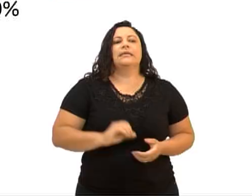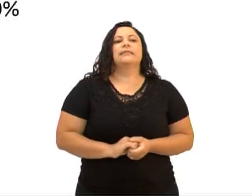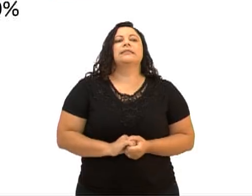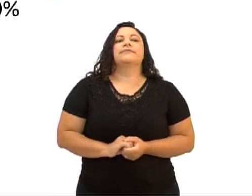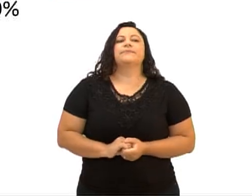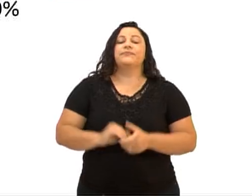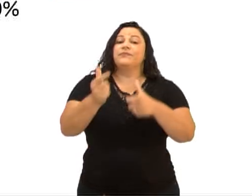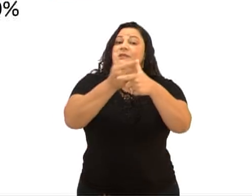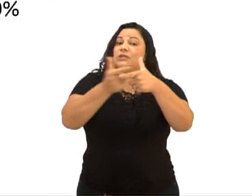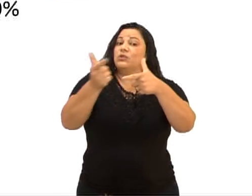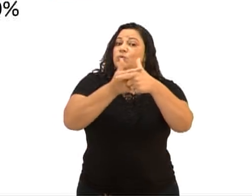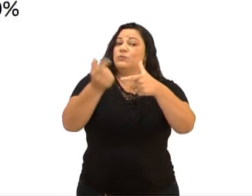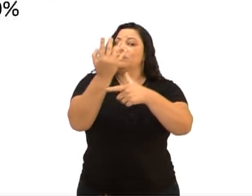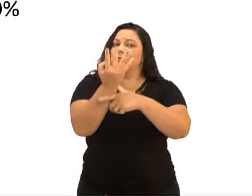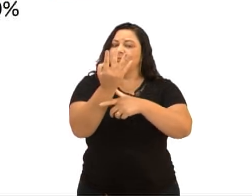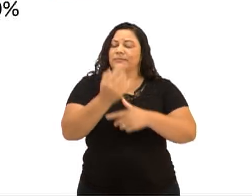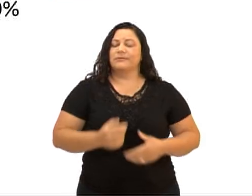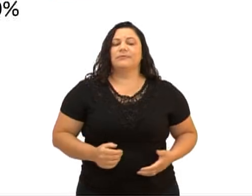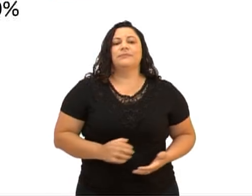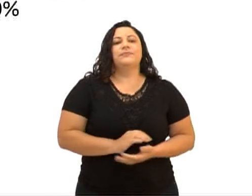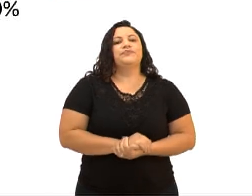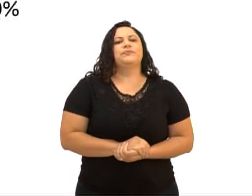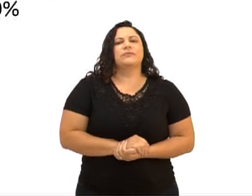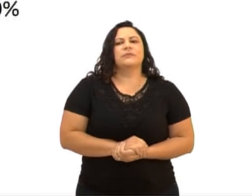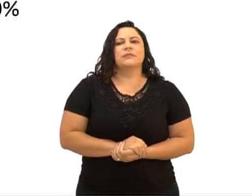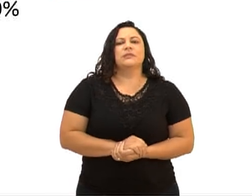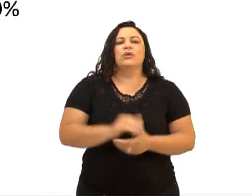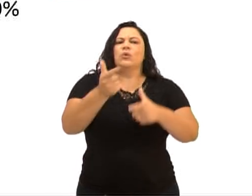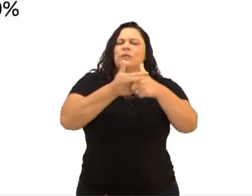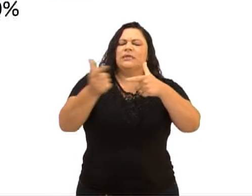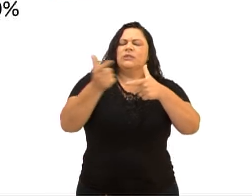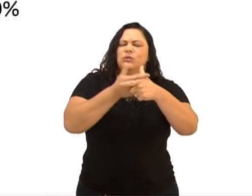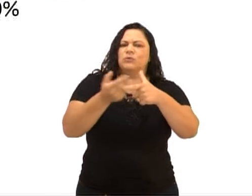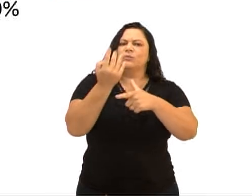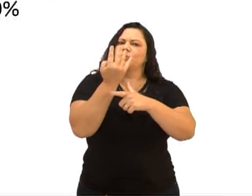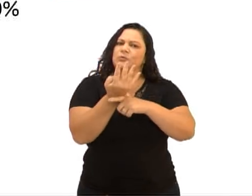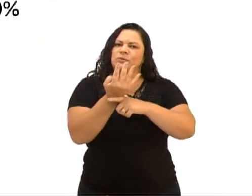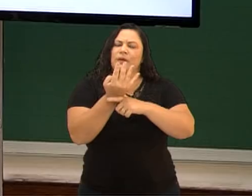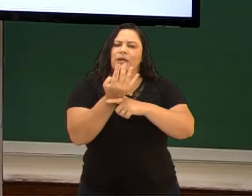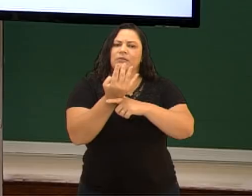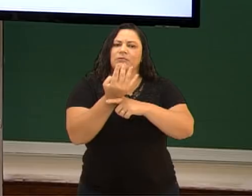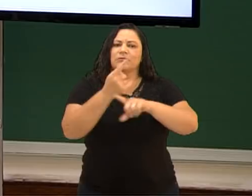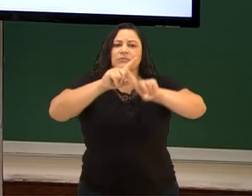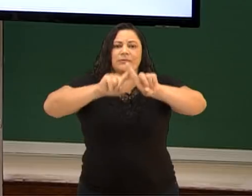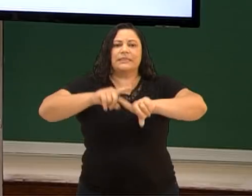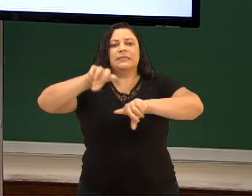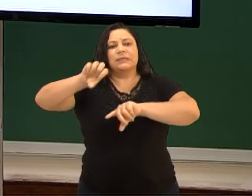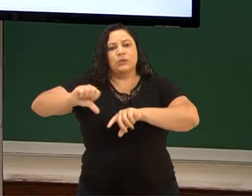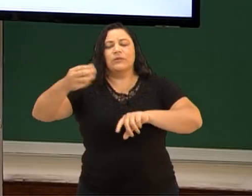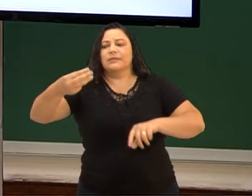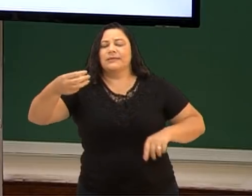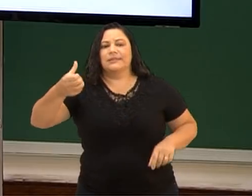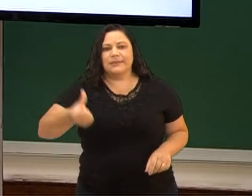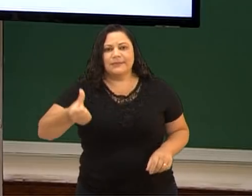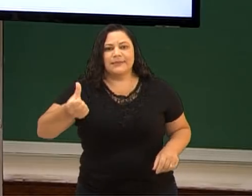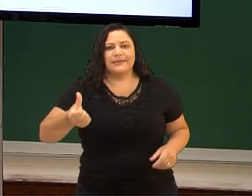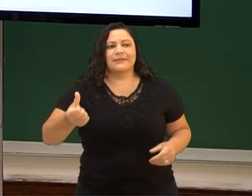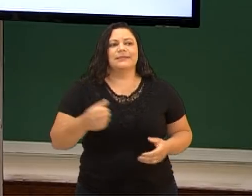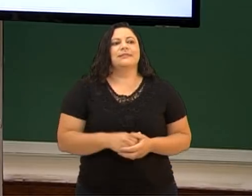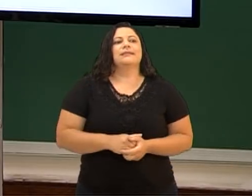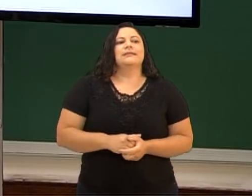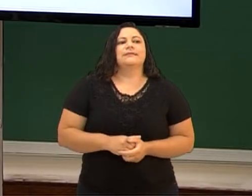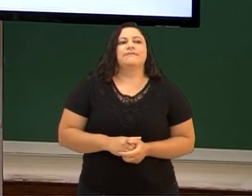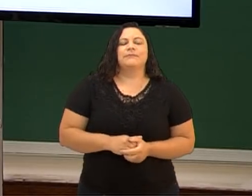dividir por 4, certo? Quando eu divido por 4, eu tenho aqui, né? 4 vezes 9, 36, para 36,